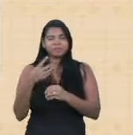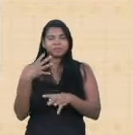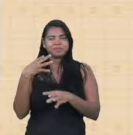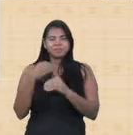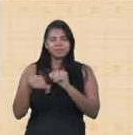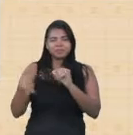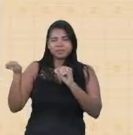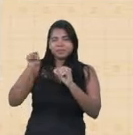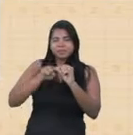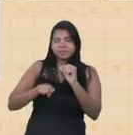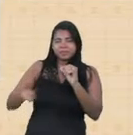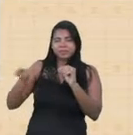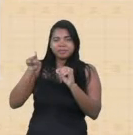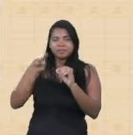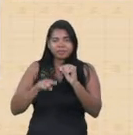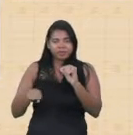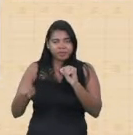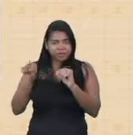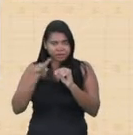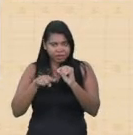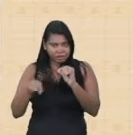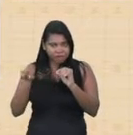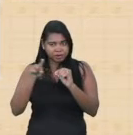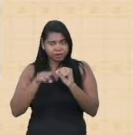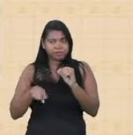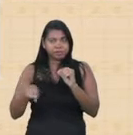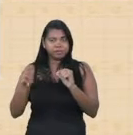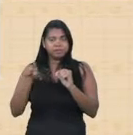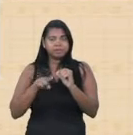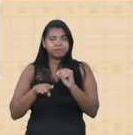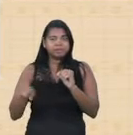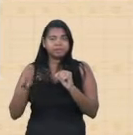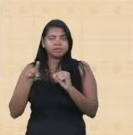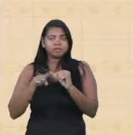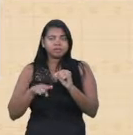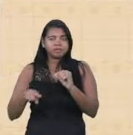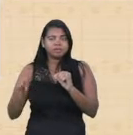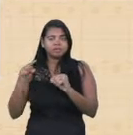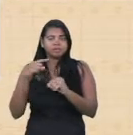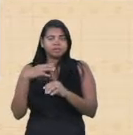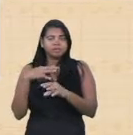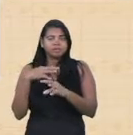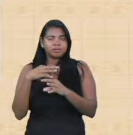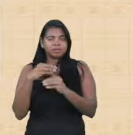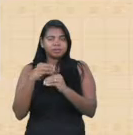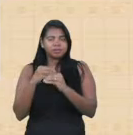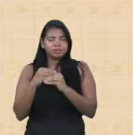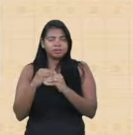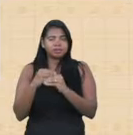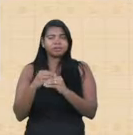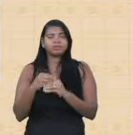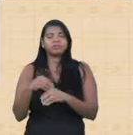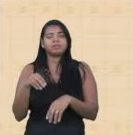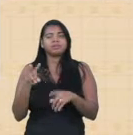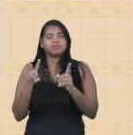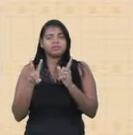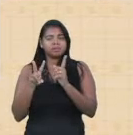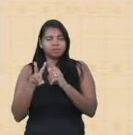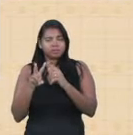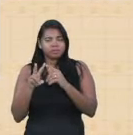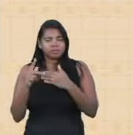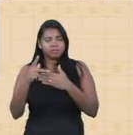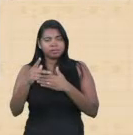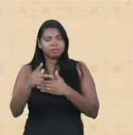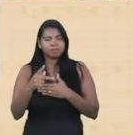estar girando em uma trajetória circular devido à componente que ficou perpendicular, e the number two, ela vai para